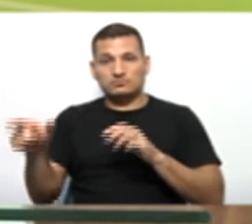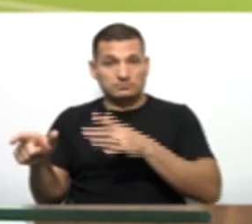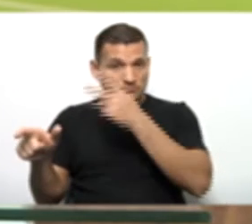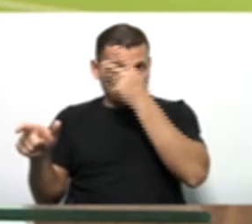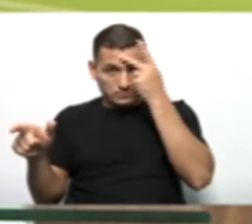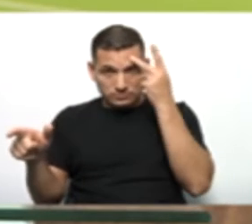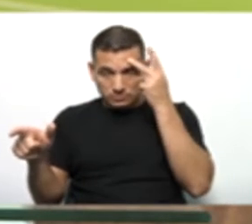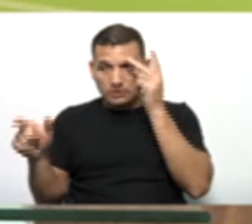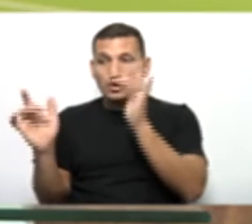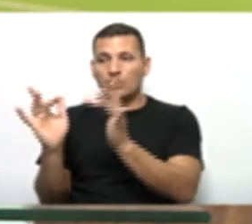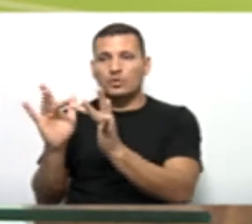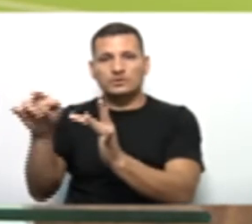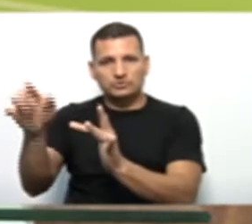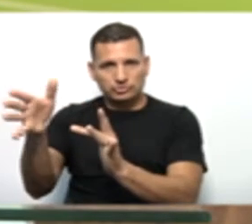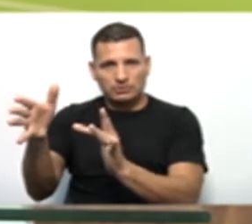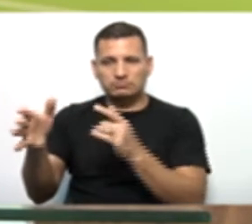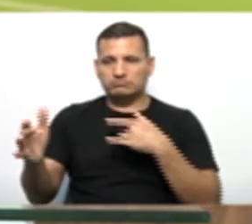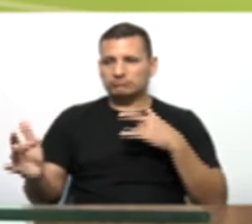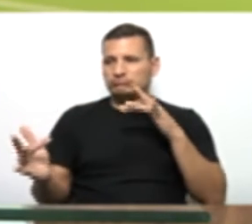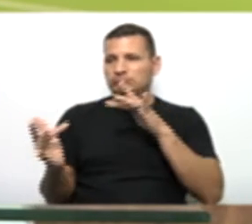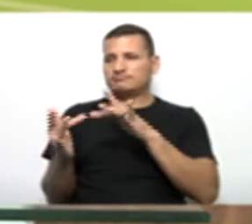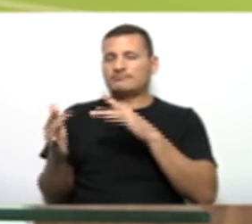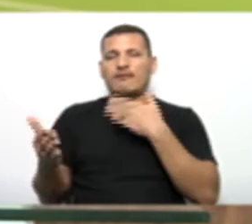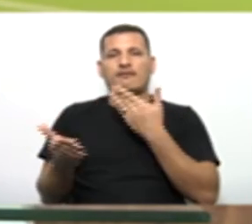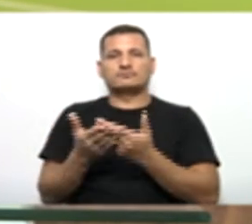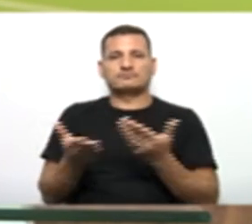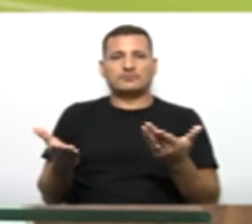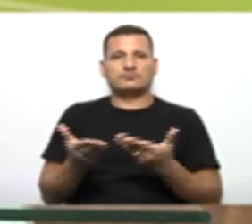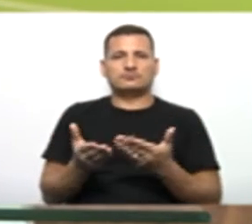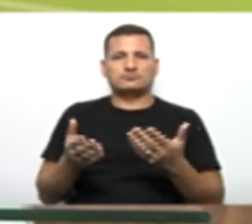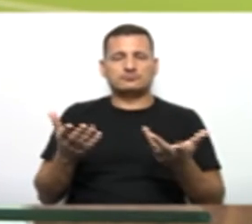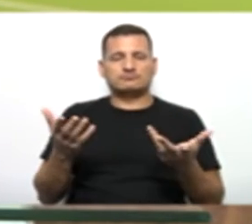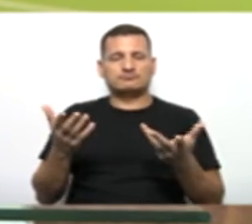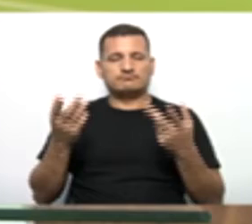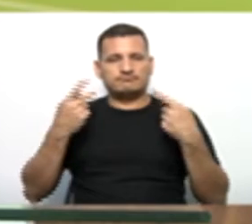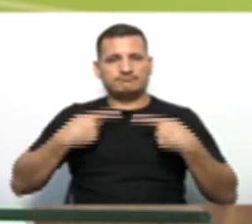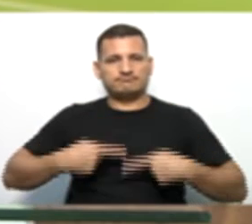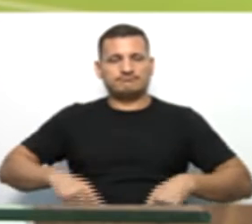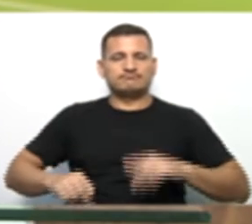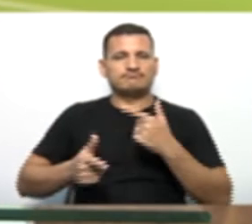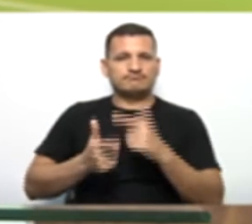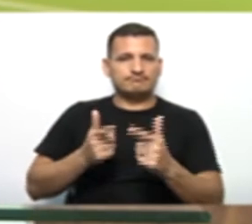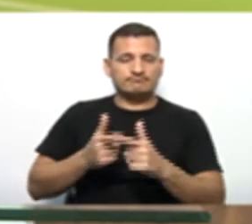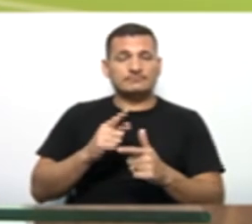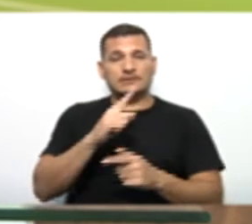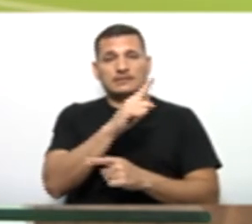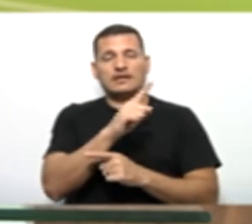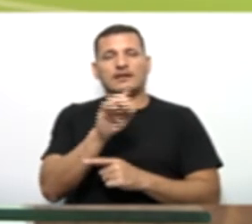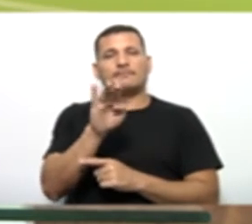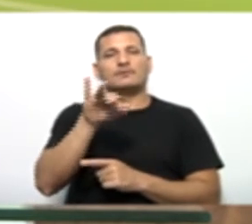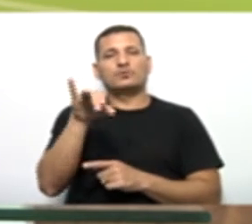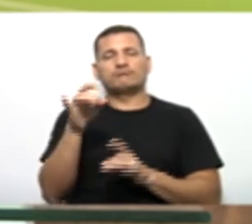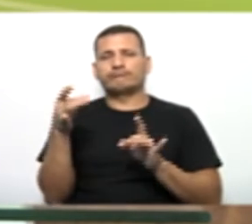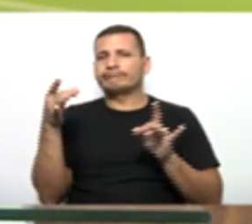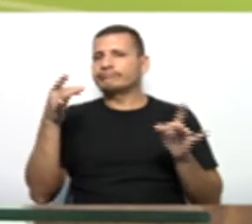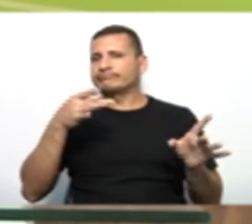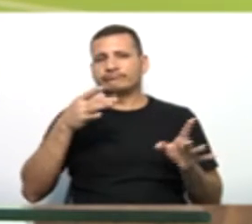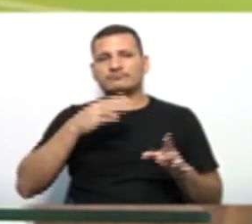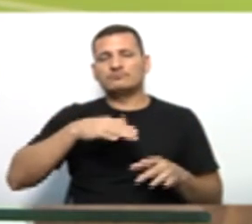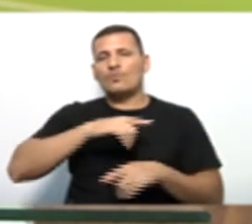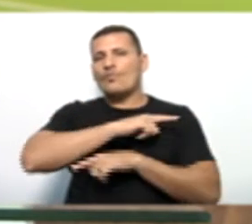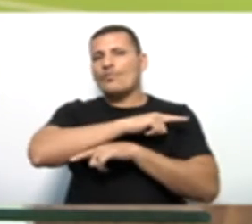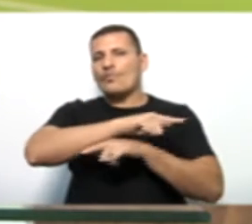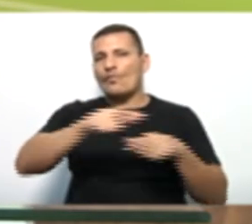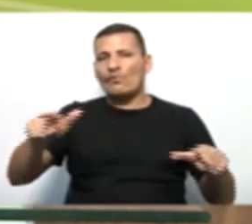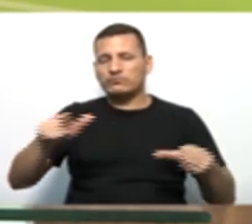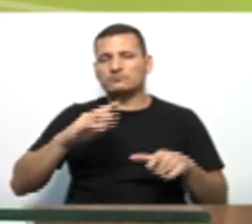com o material, ainda hoje sofrem sequelas. A região de Chernobyl, ela é abandonada, ela é inabitada. Todas